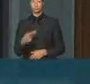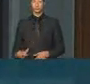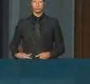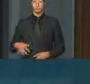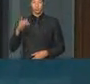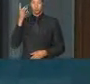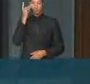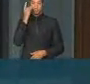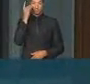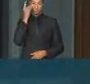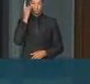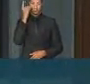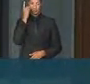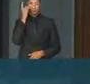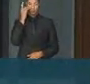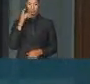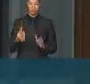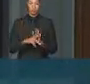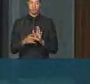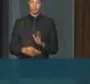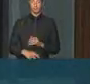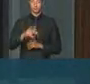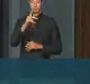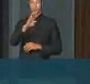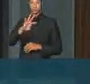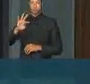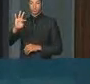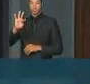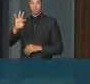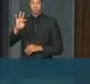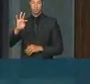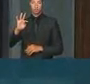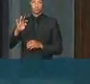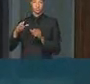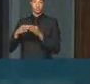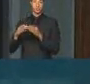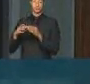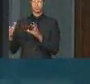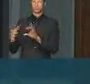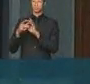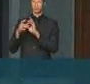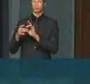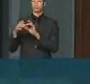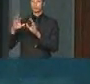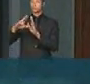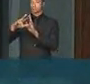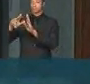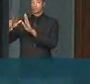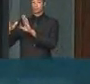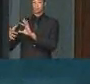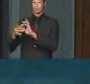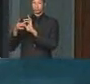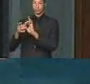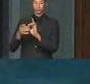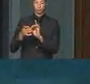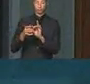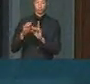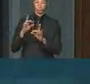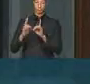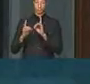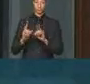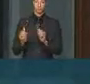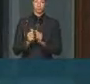Dilma Rousseff do partido dos trabalhadores de uma coligação de partidos que foi a